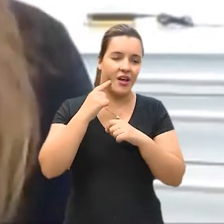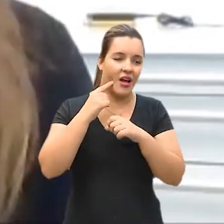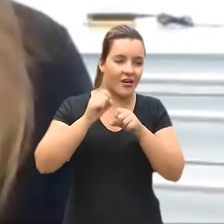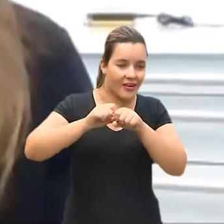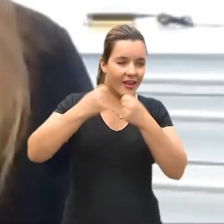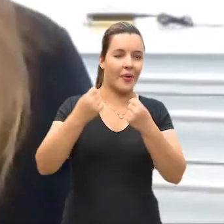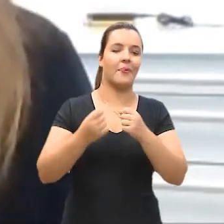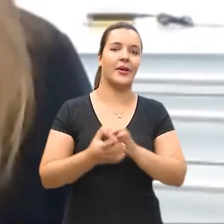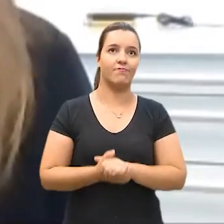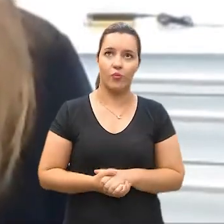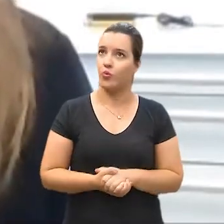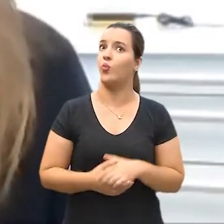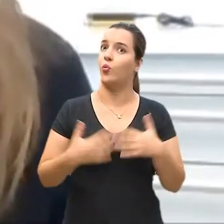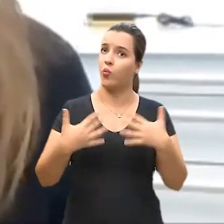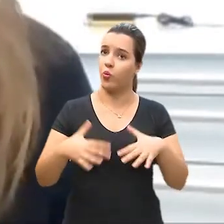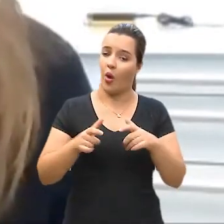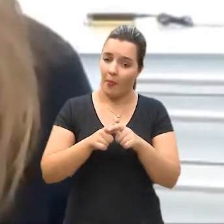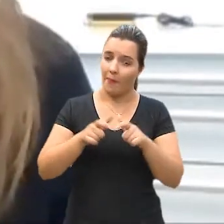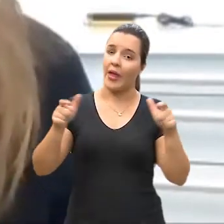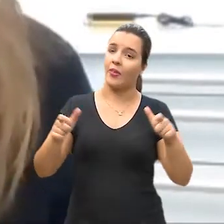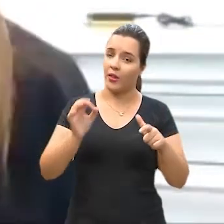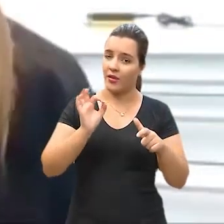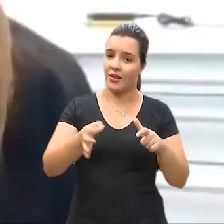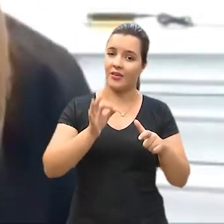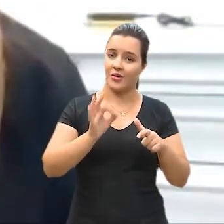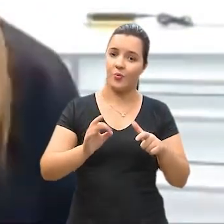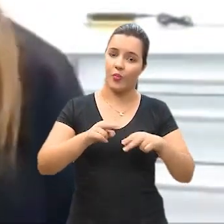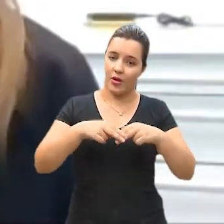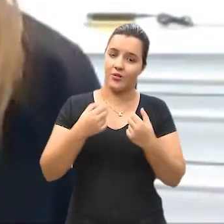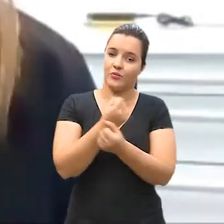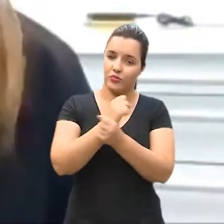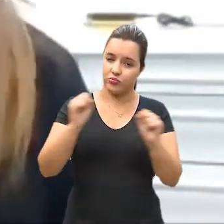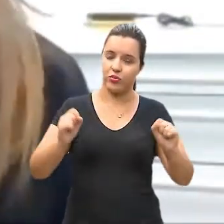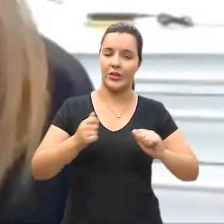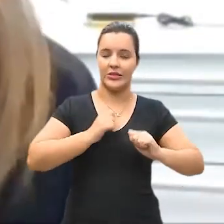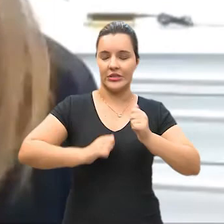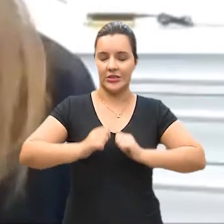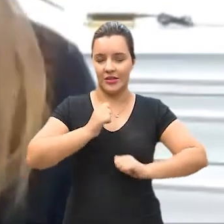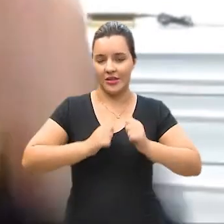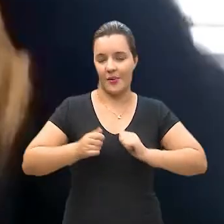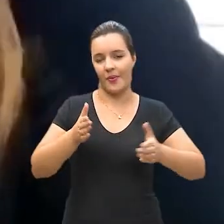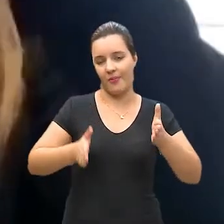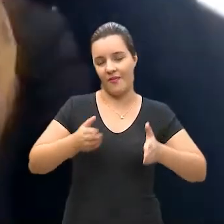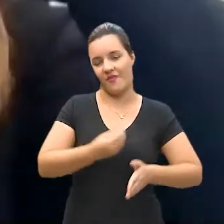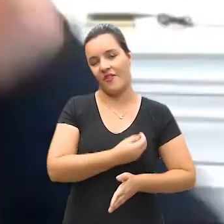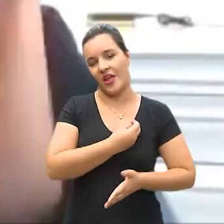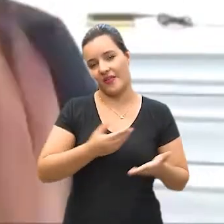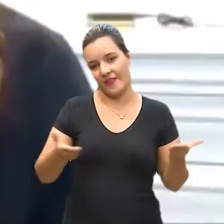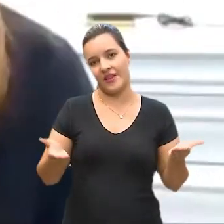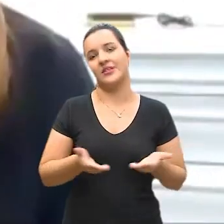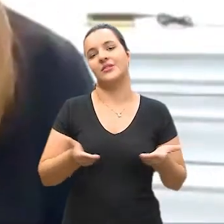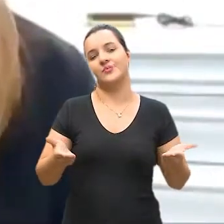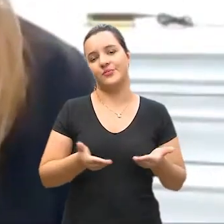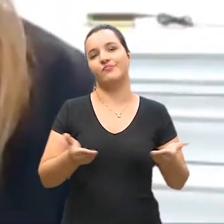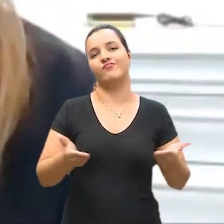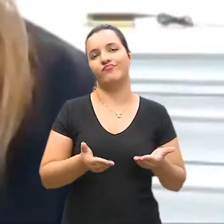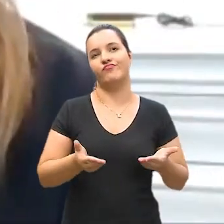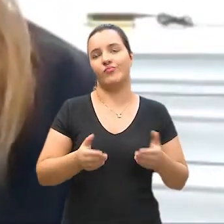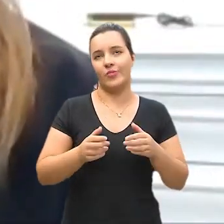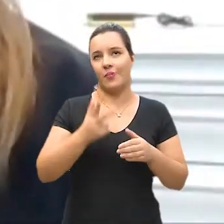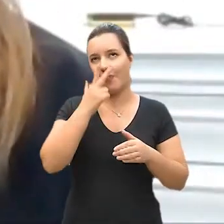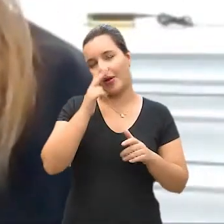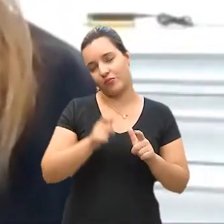é incrível. Então, uhum. assim, realmente todo esse estresse, toda essa ansiedade do momento que a gente está vivendo, trouxe